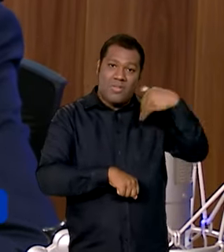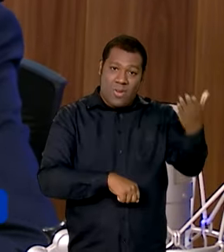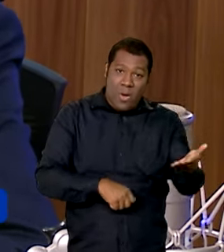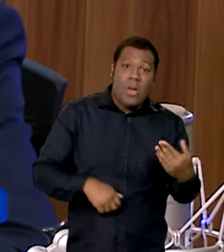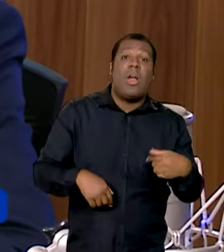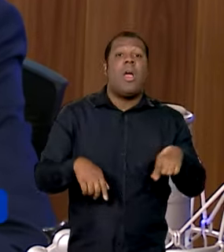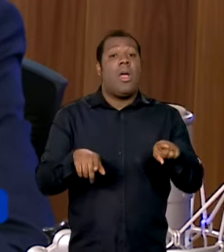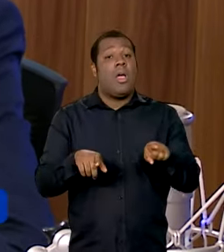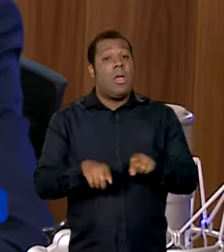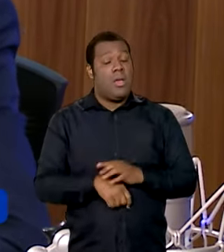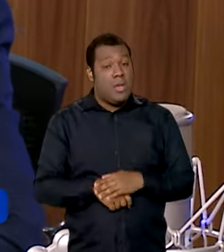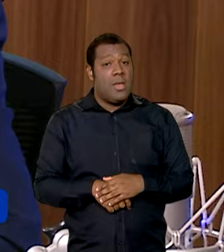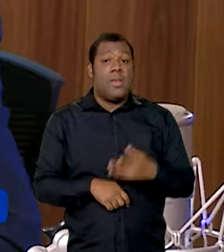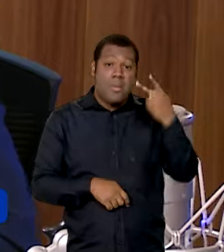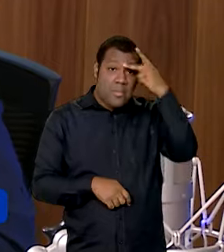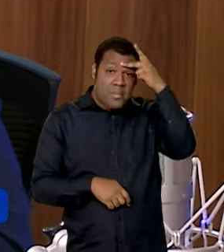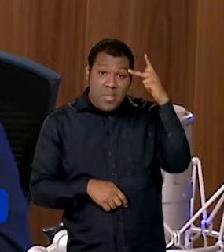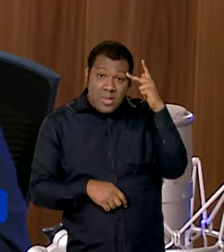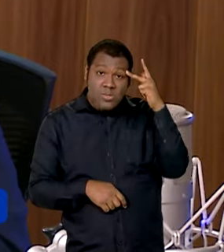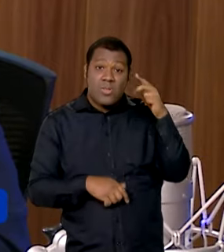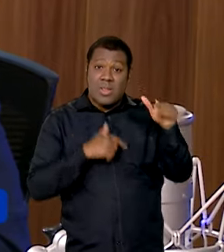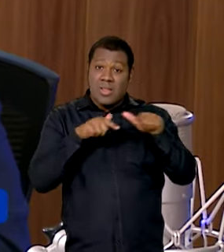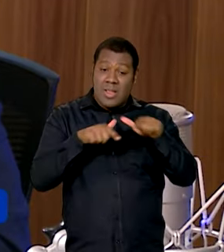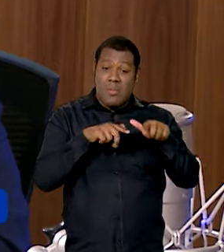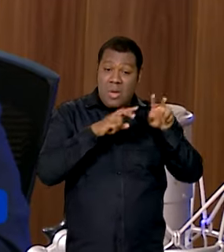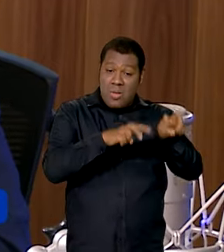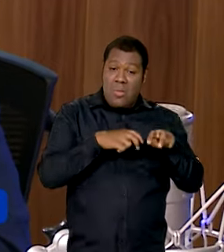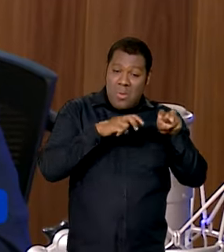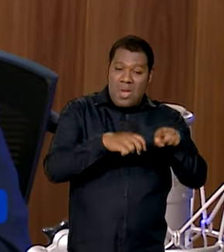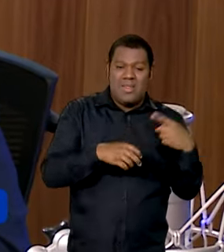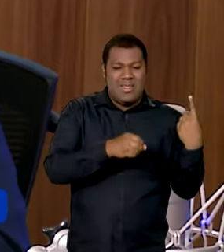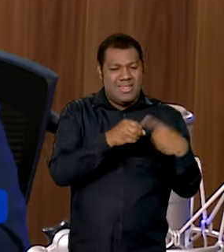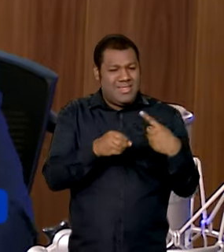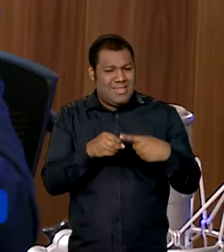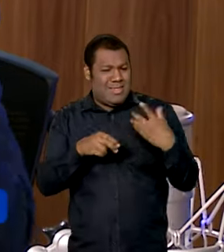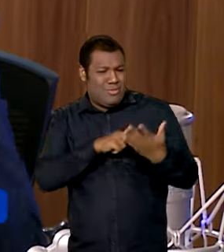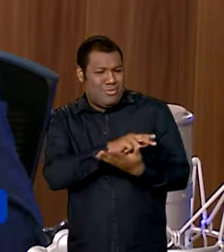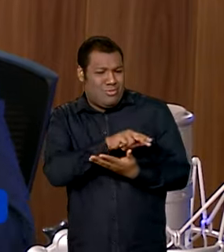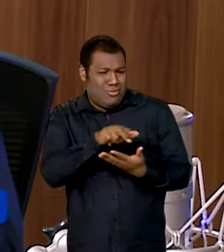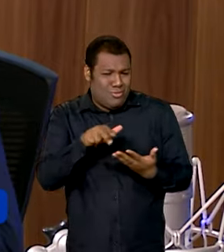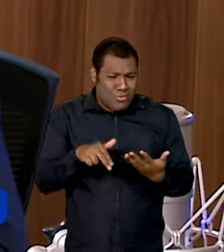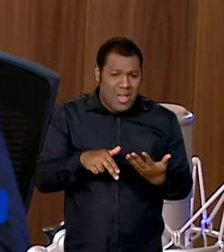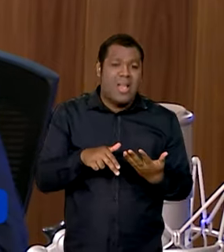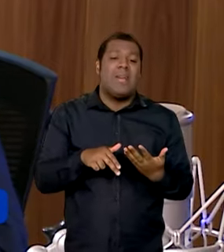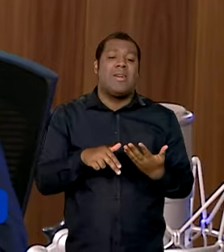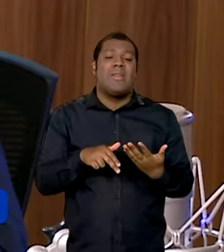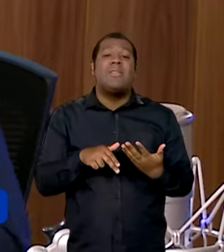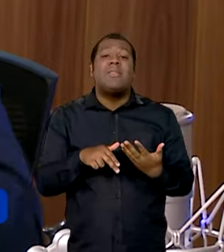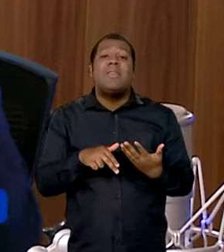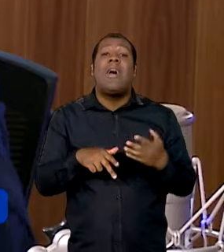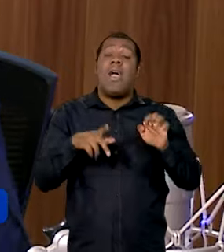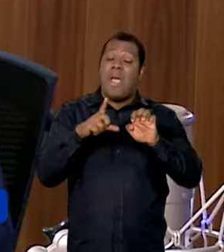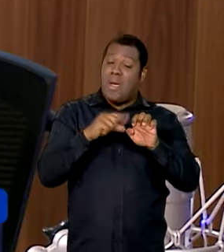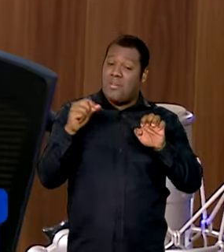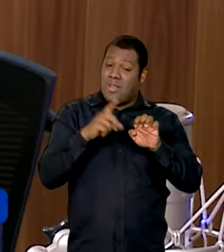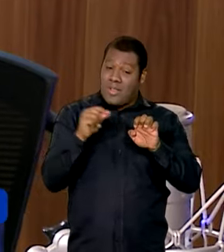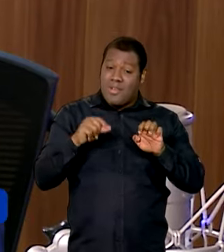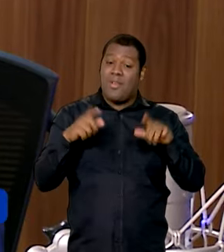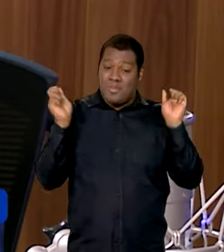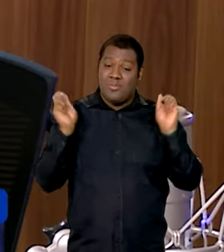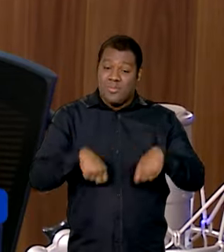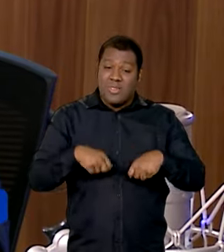Amapá do bailique de tbo de Serra do Navio donos de uma empresa milhares